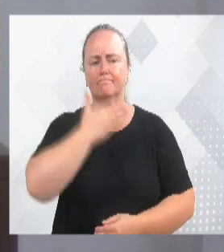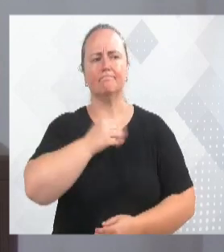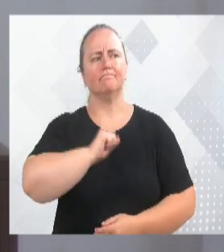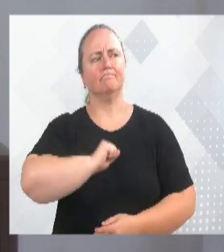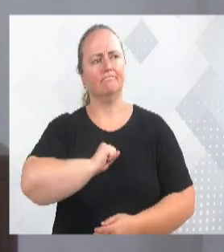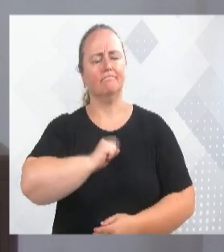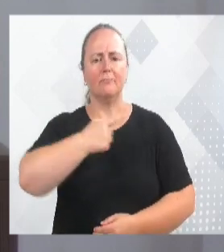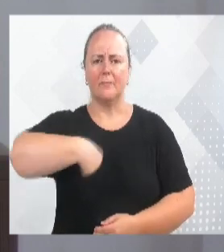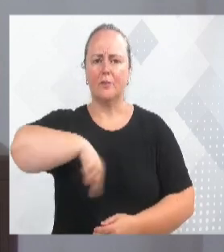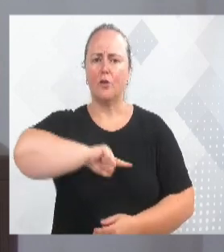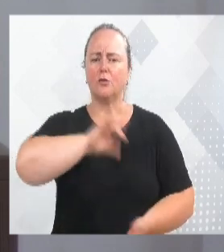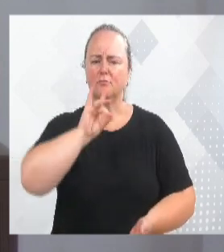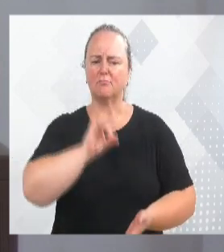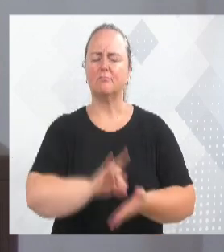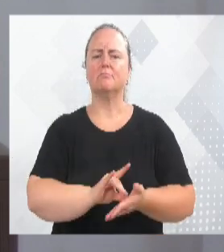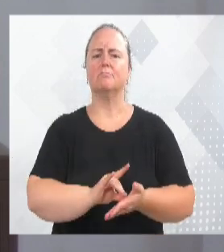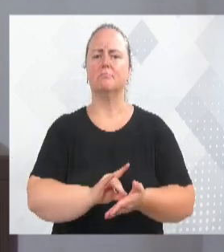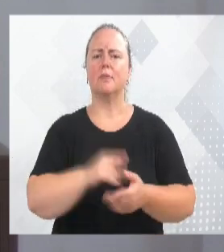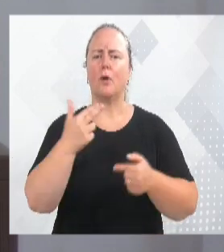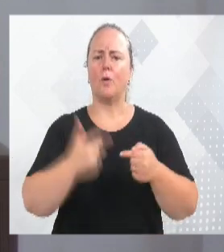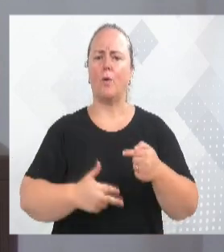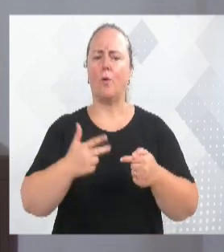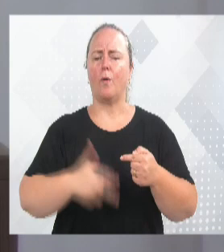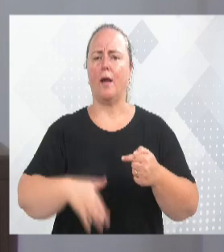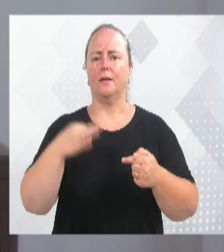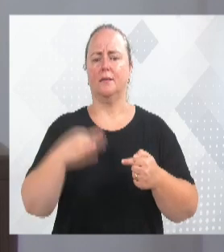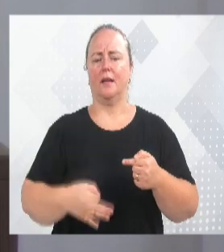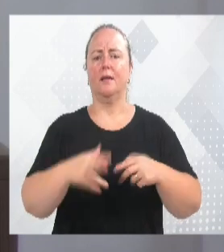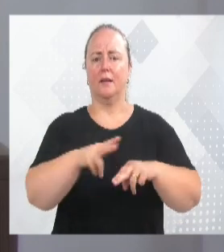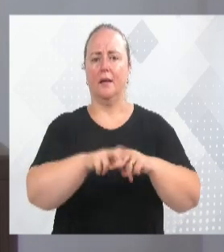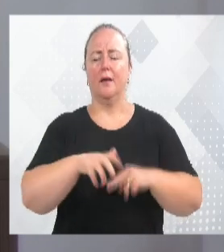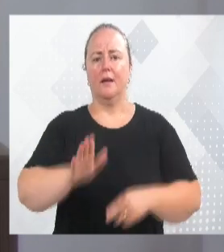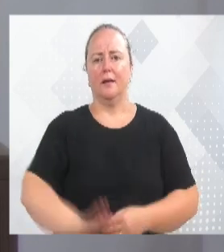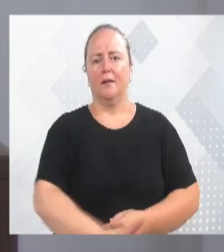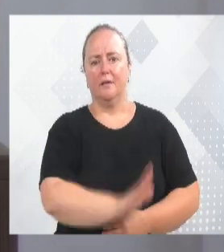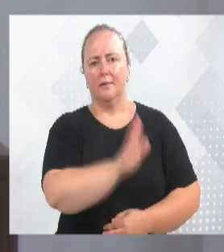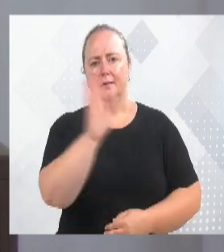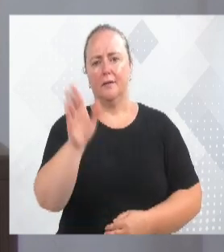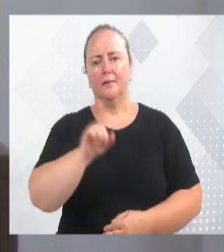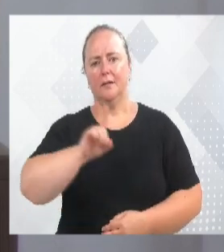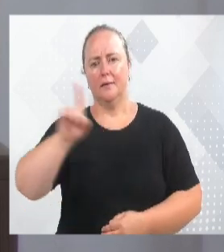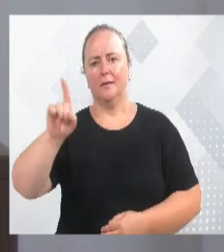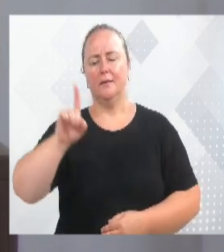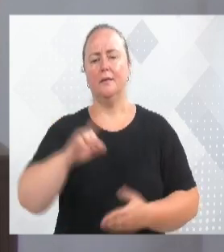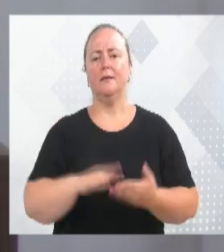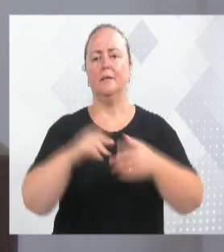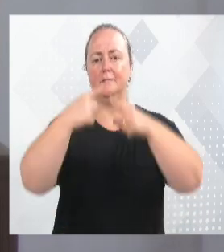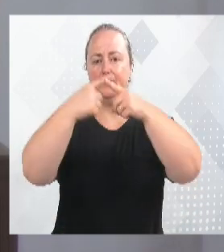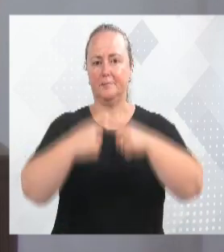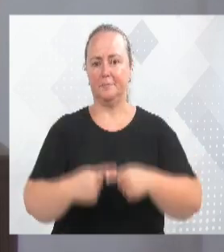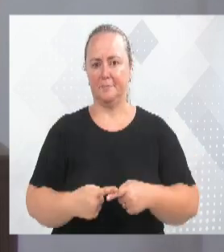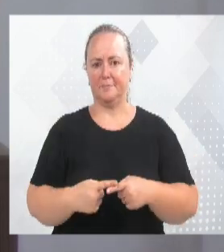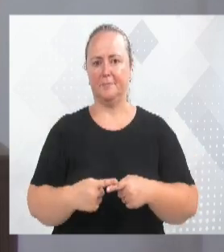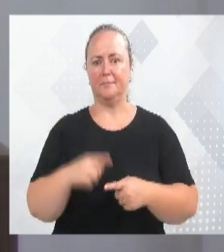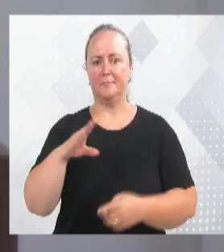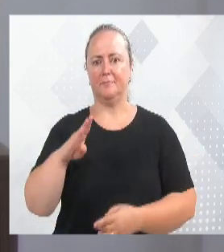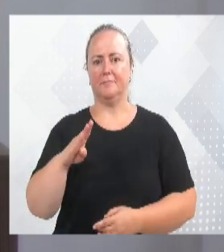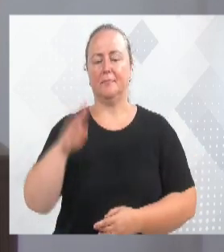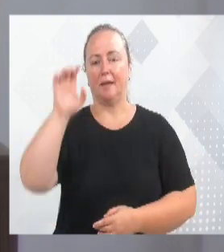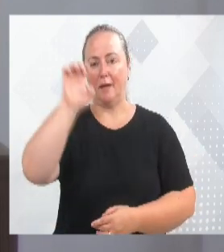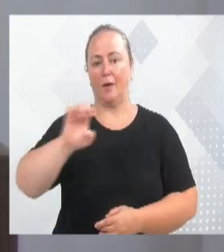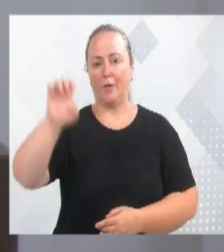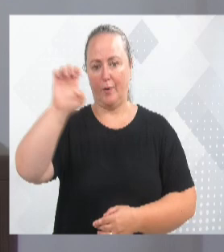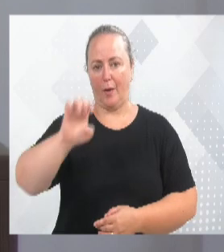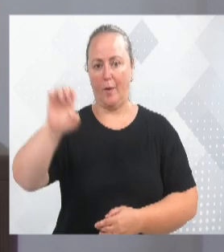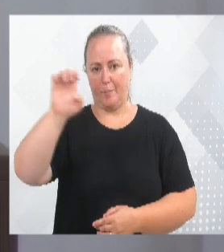verdadeira, do nosso, da nossa qualidade. Foi onde que a gente levou os nossos produtos para o campeonato lá na Europa,